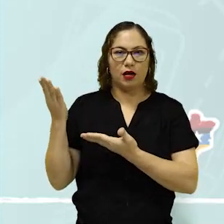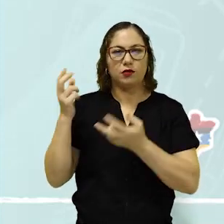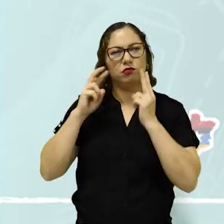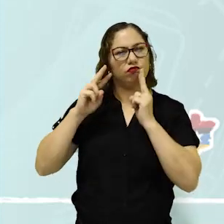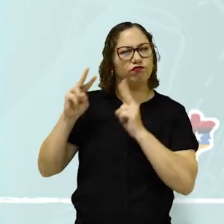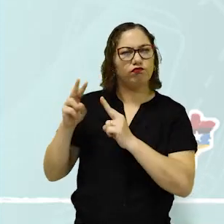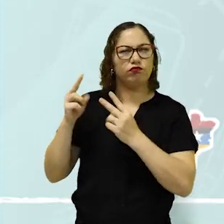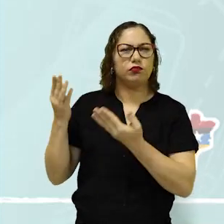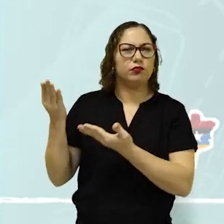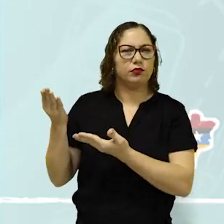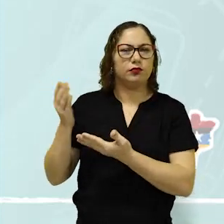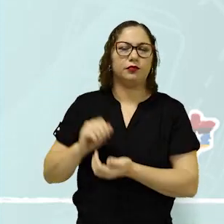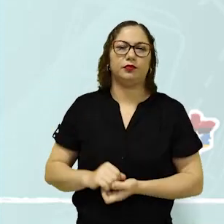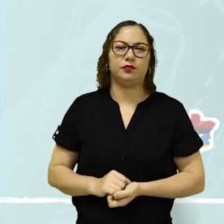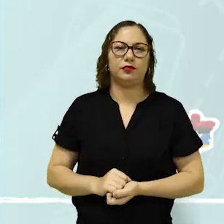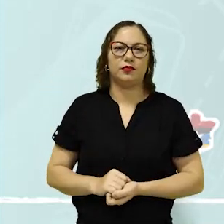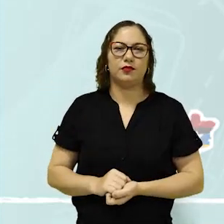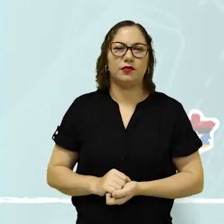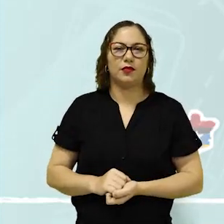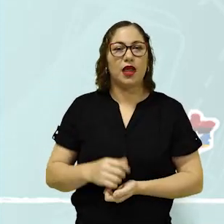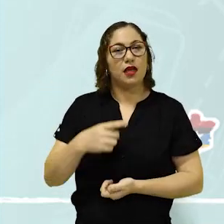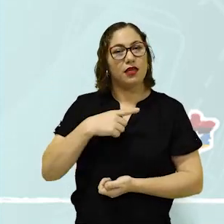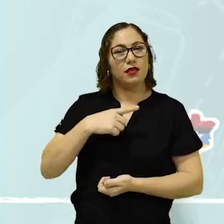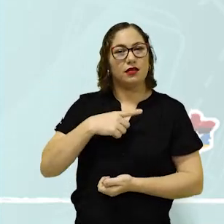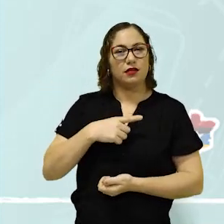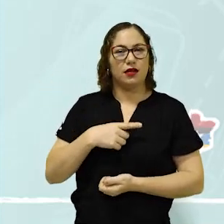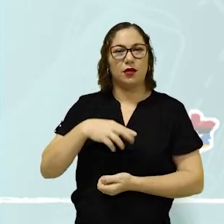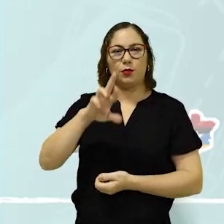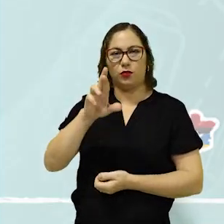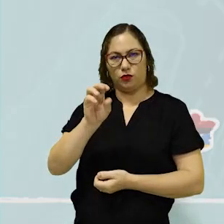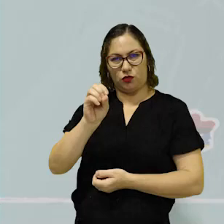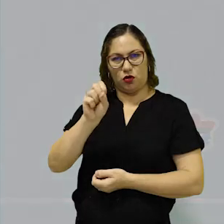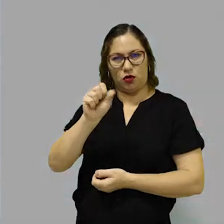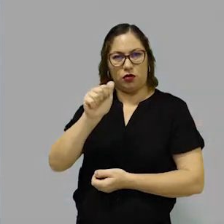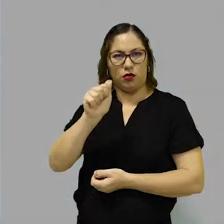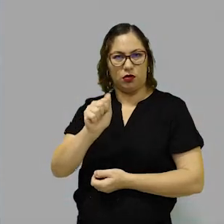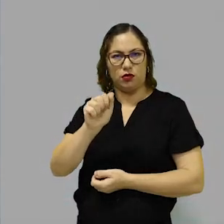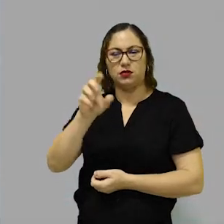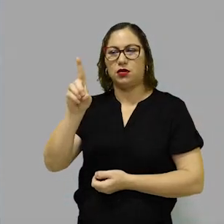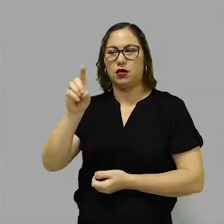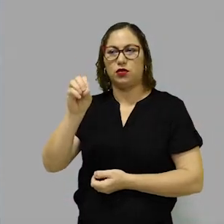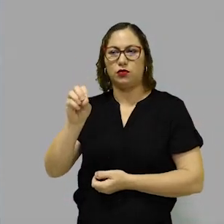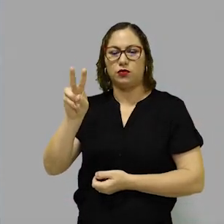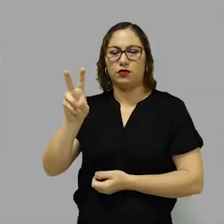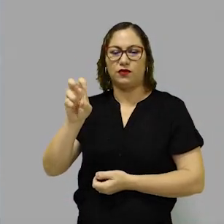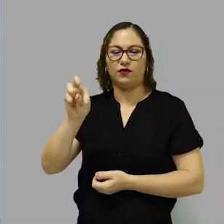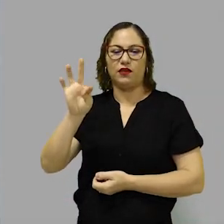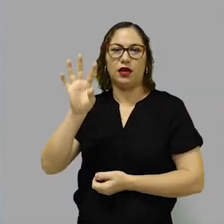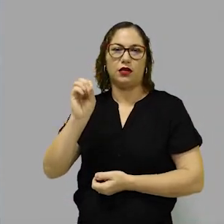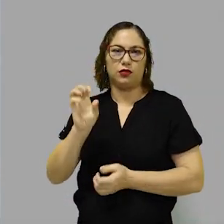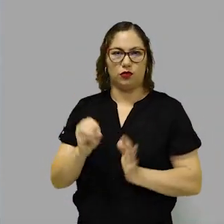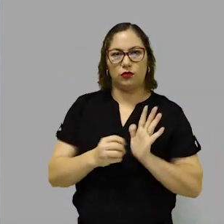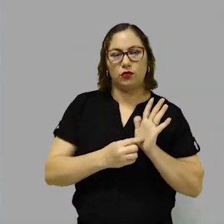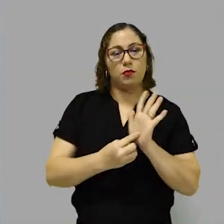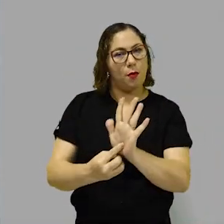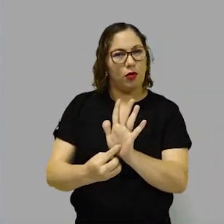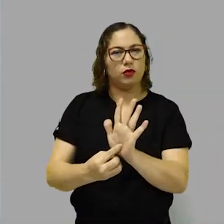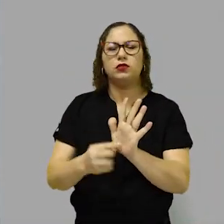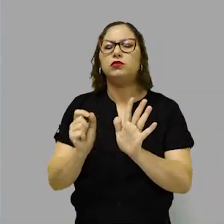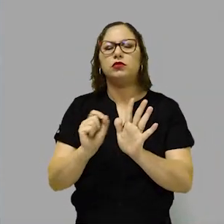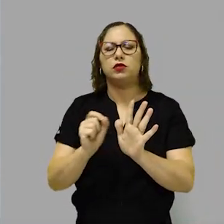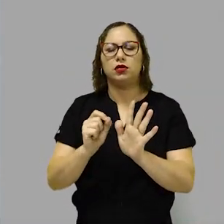Observem essa imagem. Aqui nós temos uma rosa dos ventos e ela está indicando os